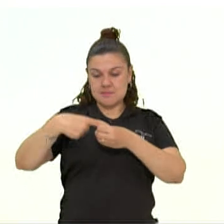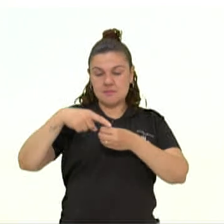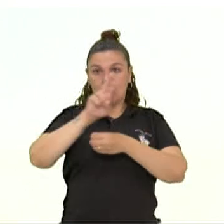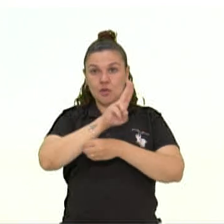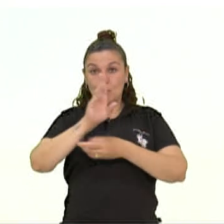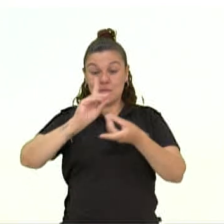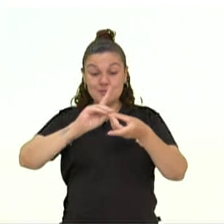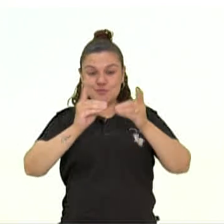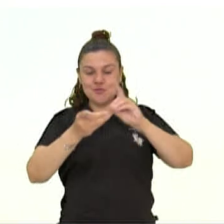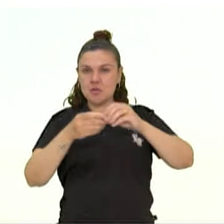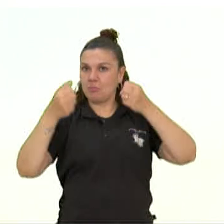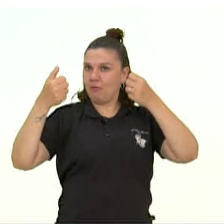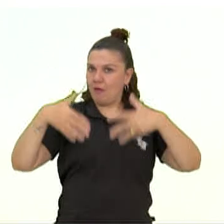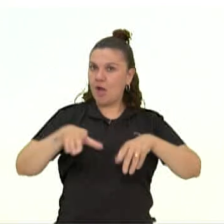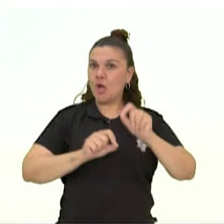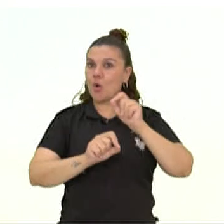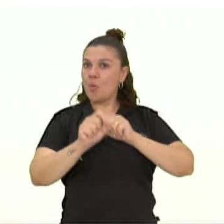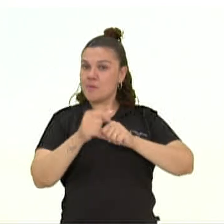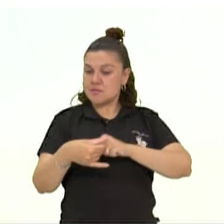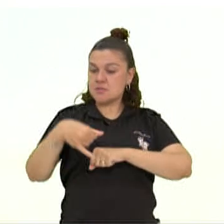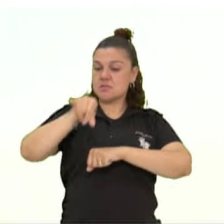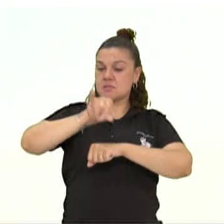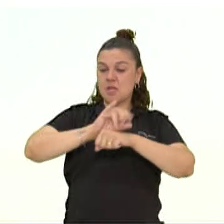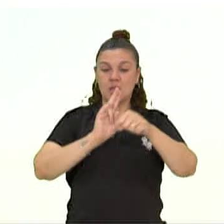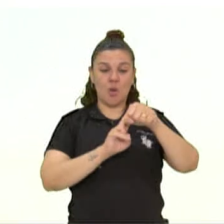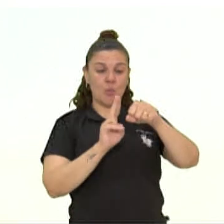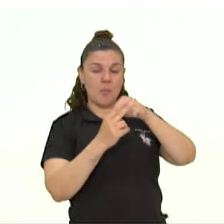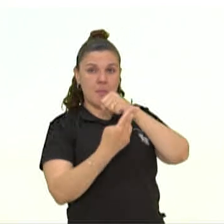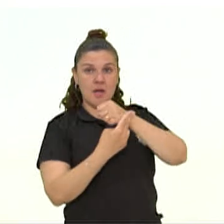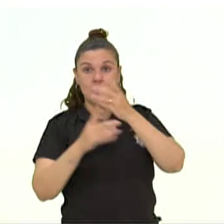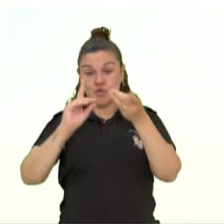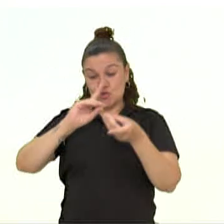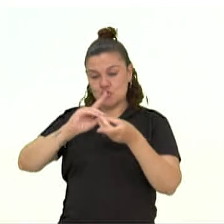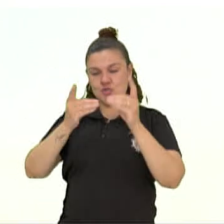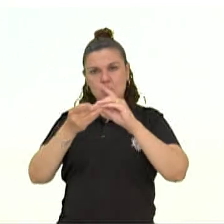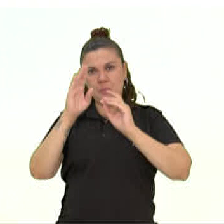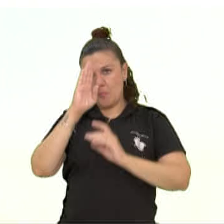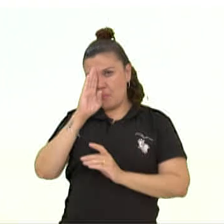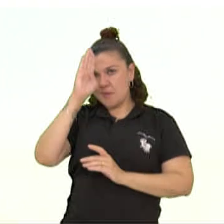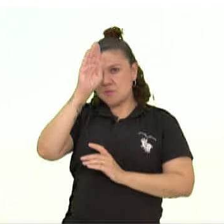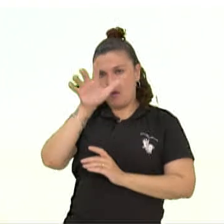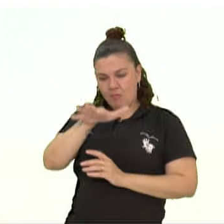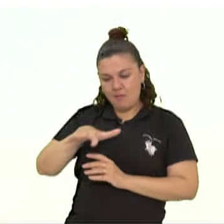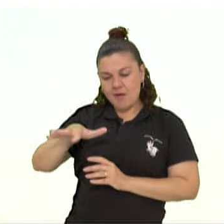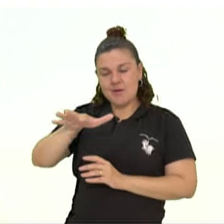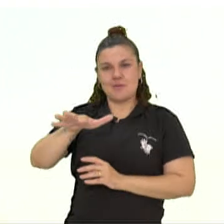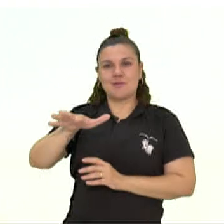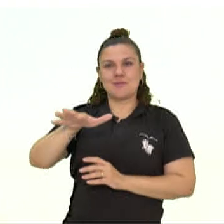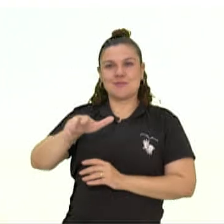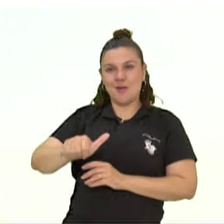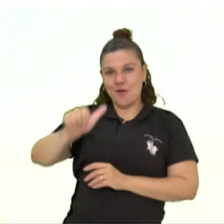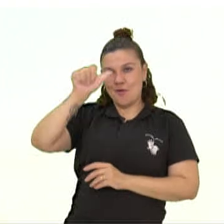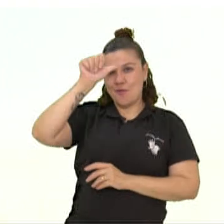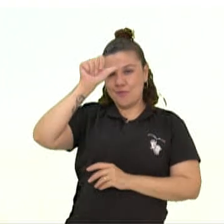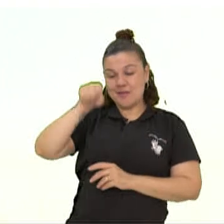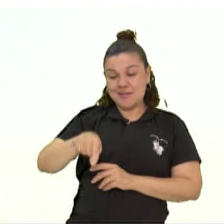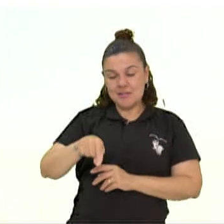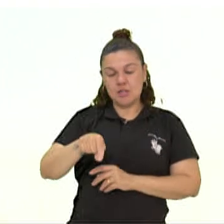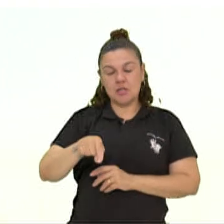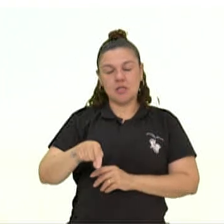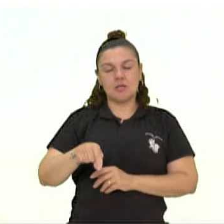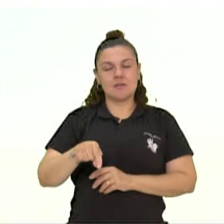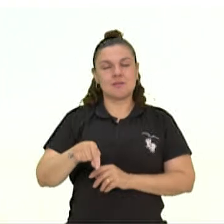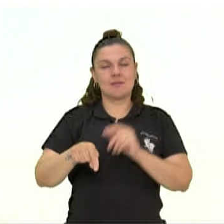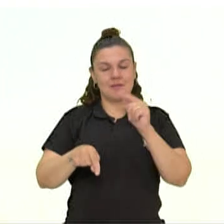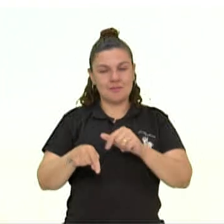foram classificadas como centros urbanos dinâmicos, principalmente na Índia, onde está sendo desenvolvida. A Índia virou